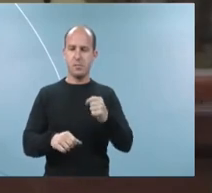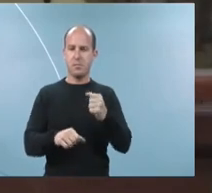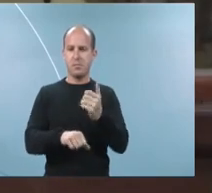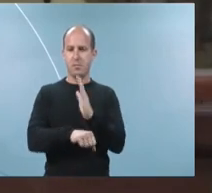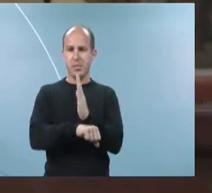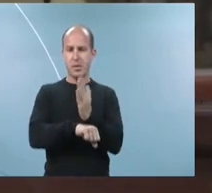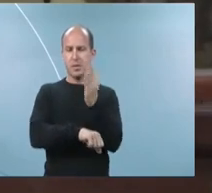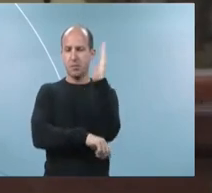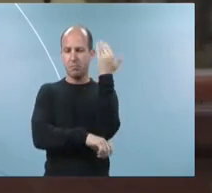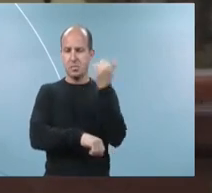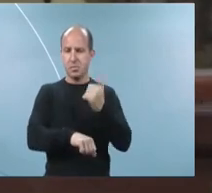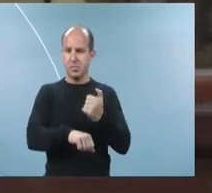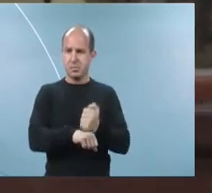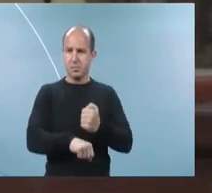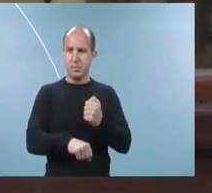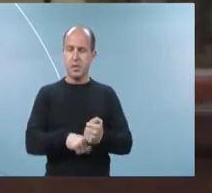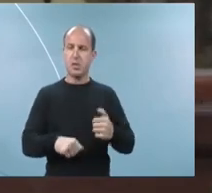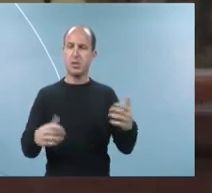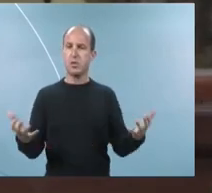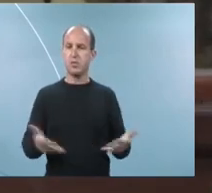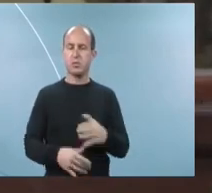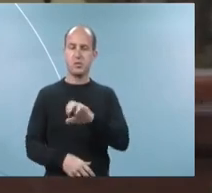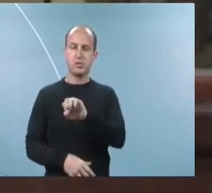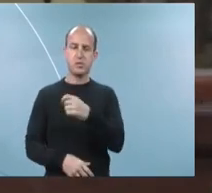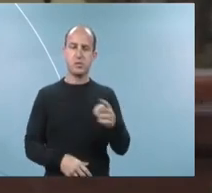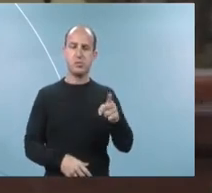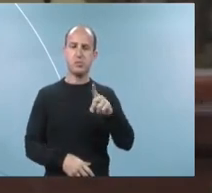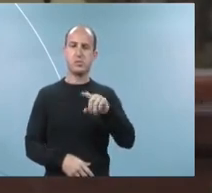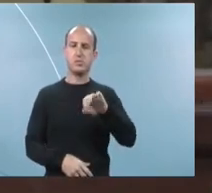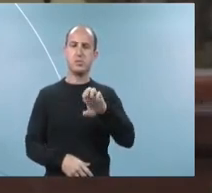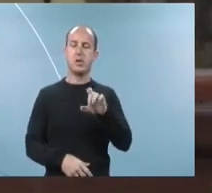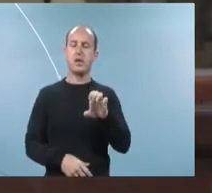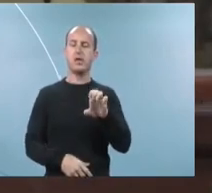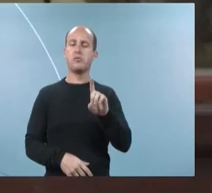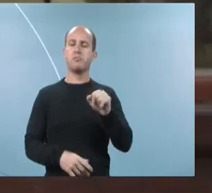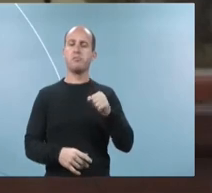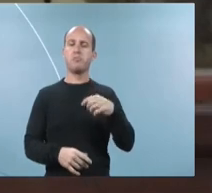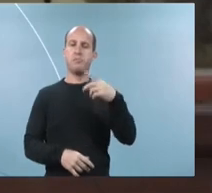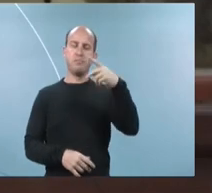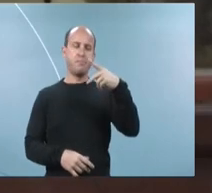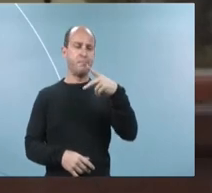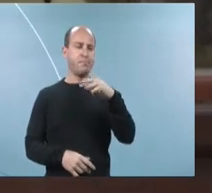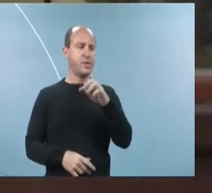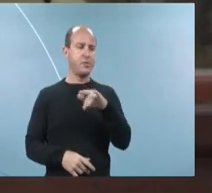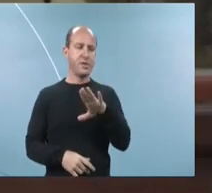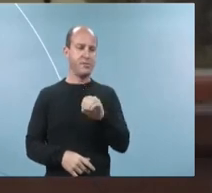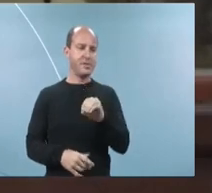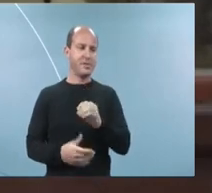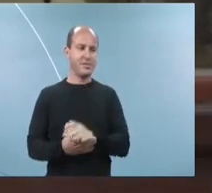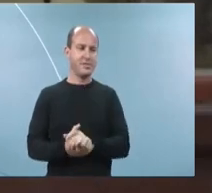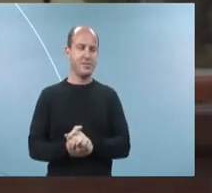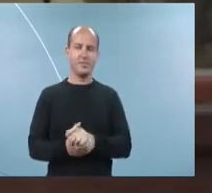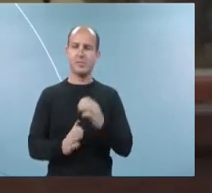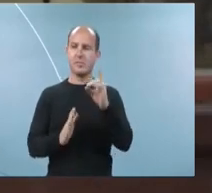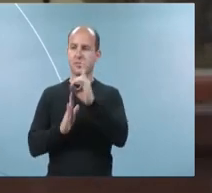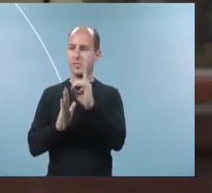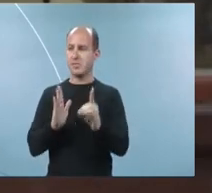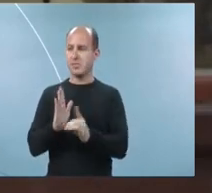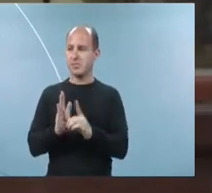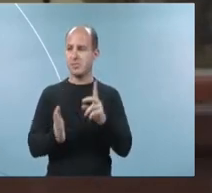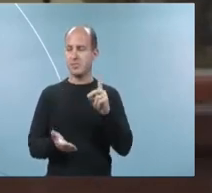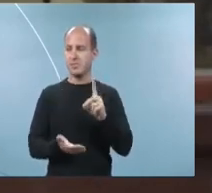José, desse ofício, é padroeiro. O dia de São José, do artesão, também é, por decreto